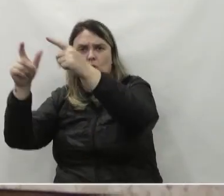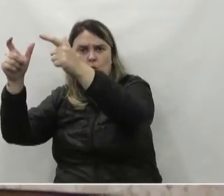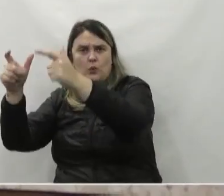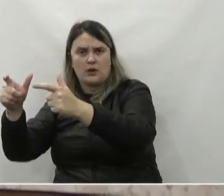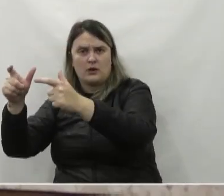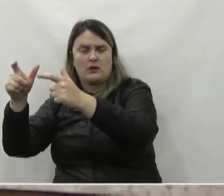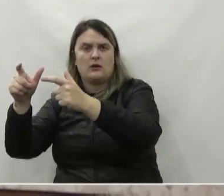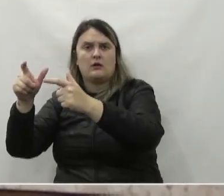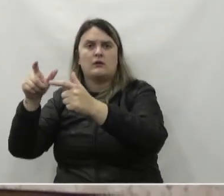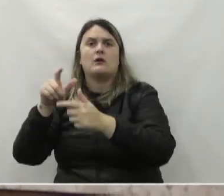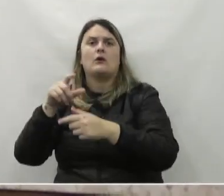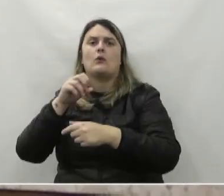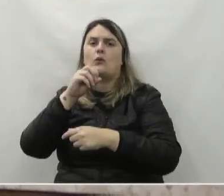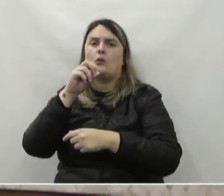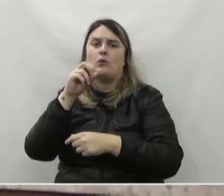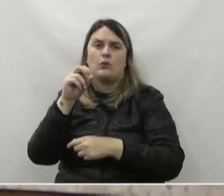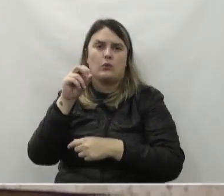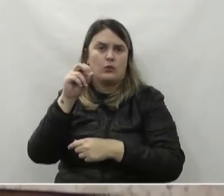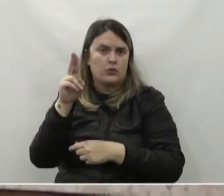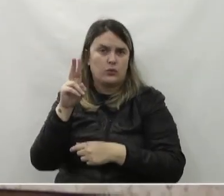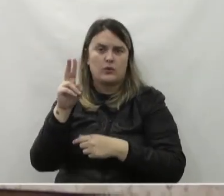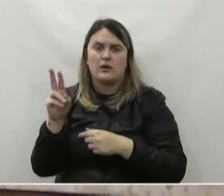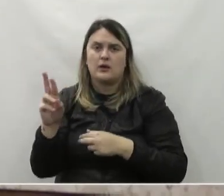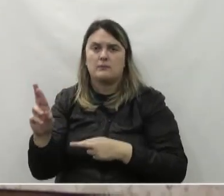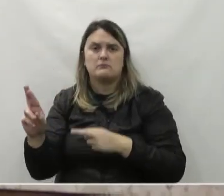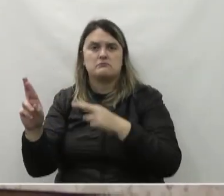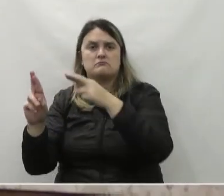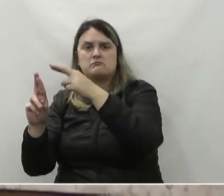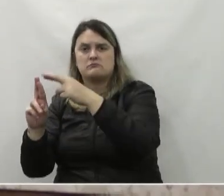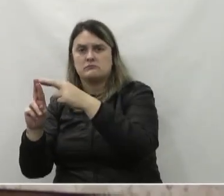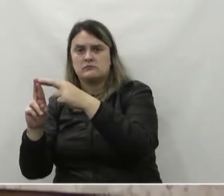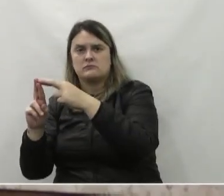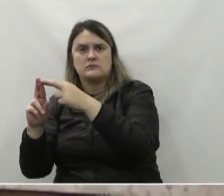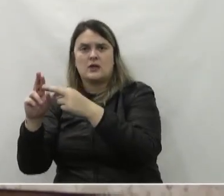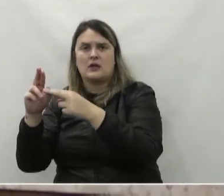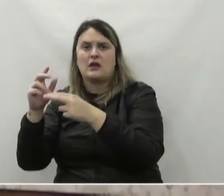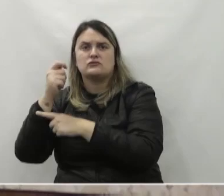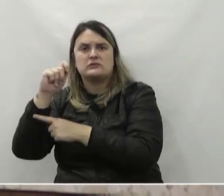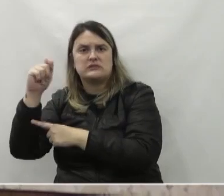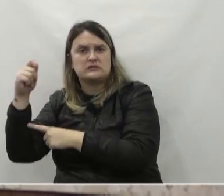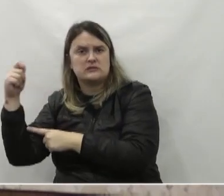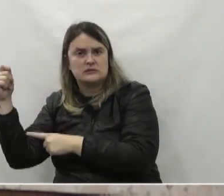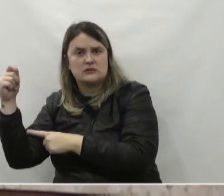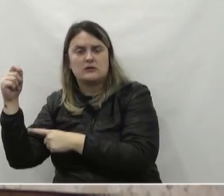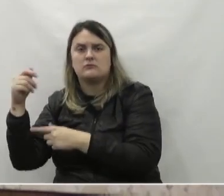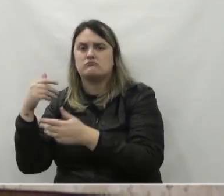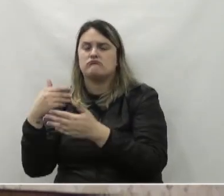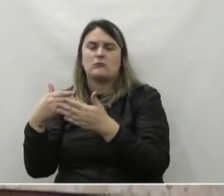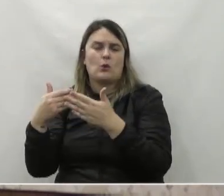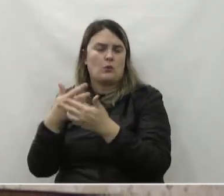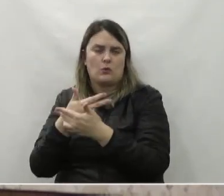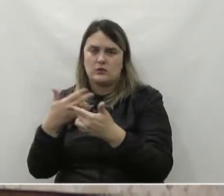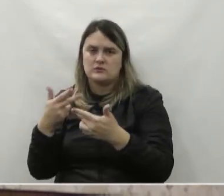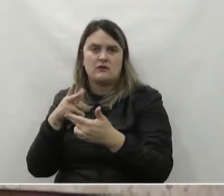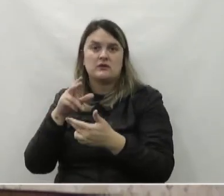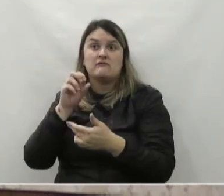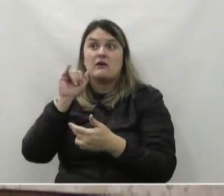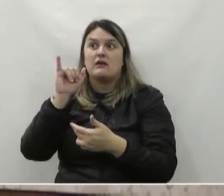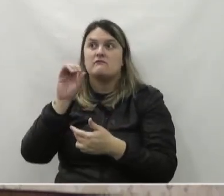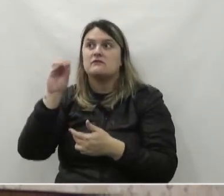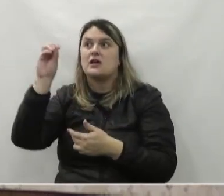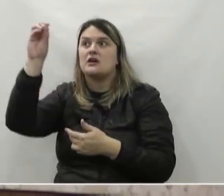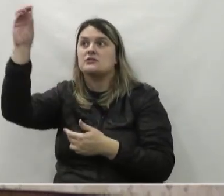o prefeito, ou representar aí alguma associação, enfim, estão indo viajar